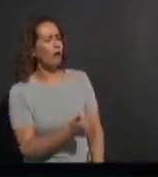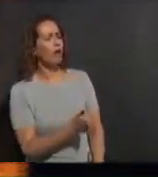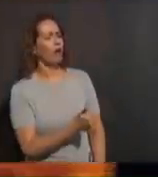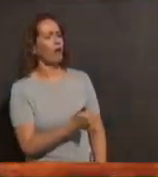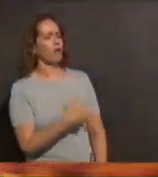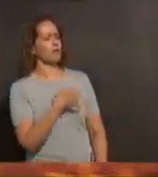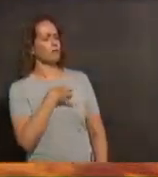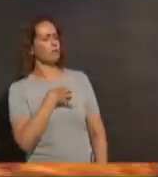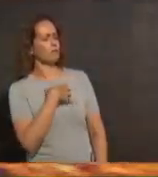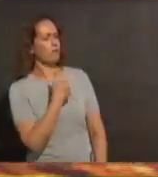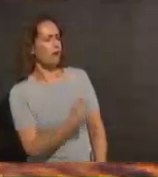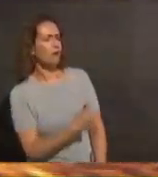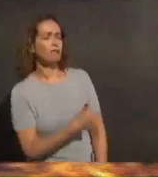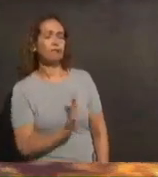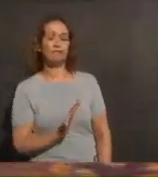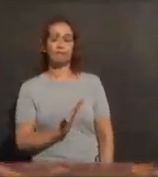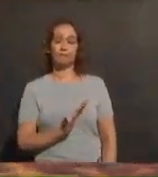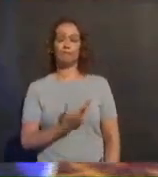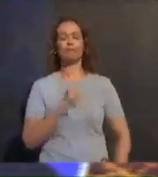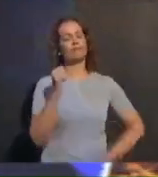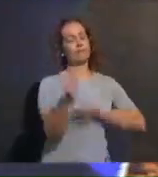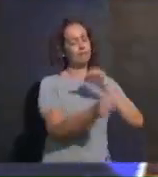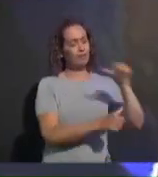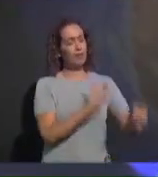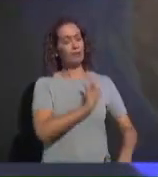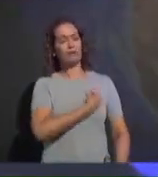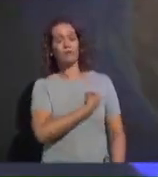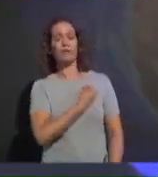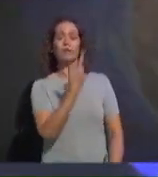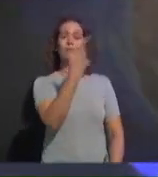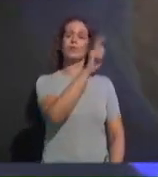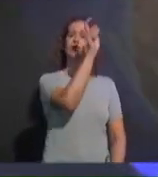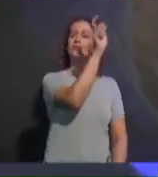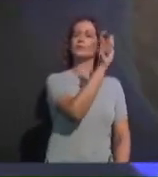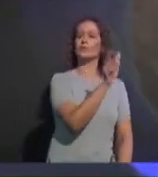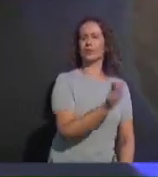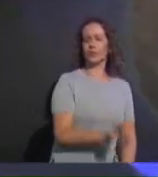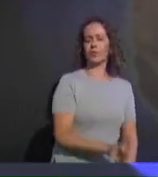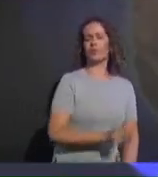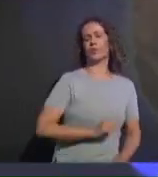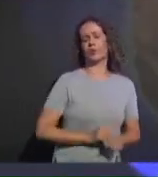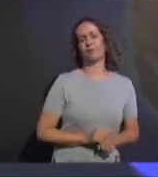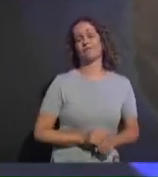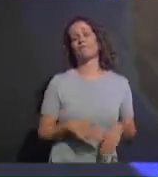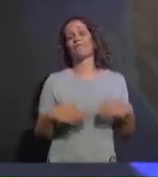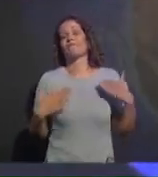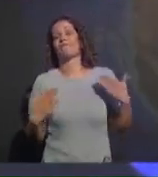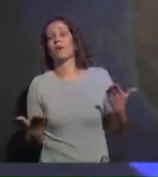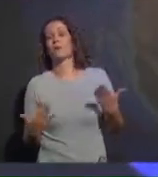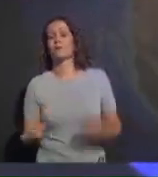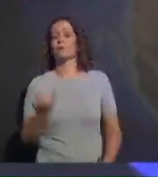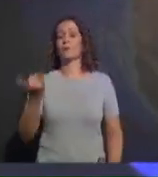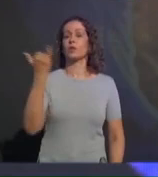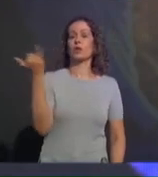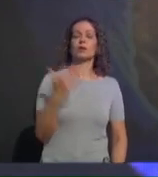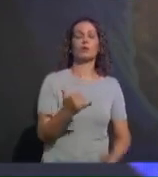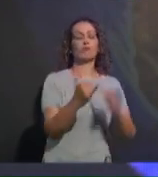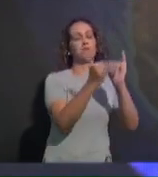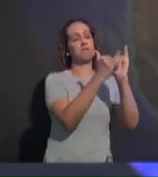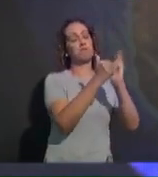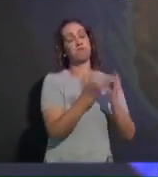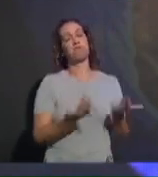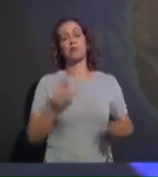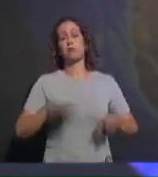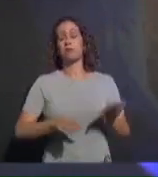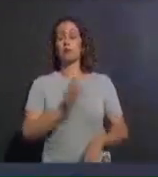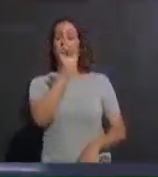vida de outras pessoas. Começa a mudar a vida das pessoas. Faça o que então? Perdoe. Quem sabe tem alguém para você